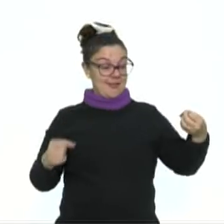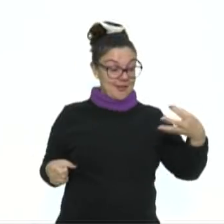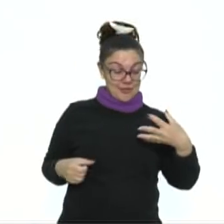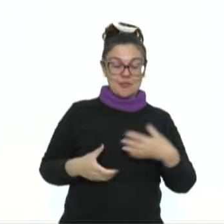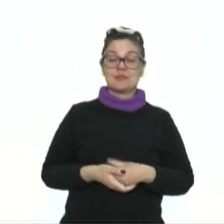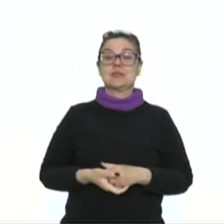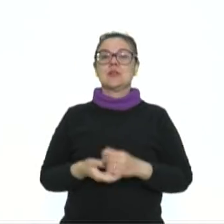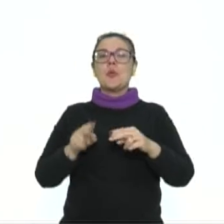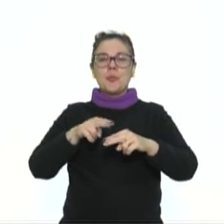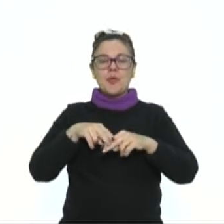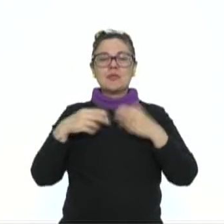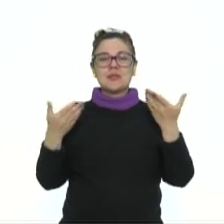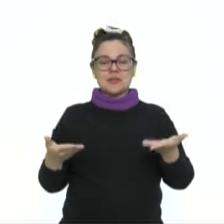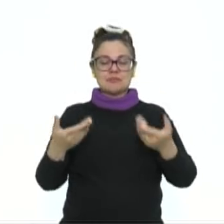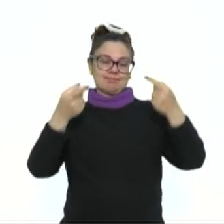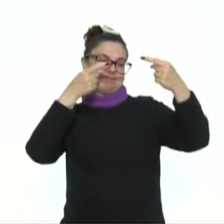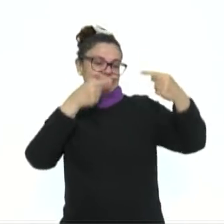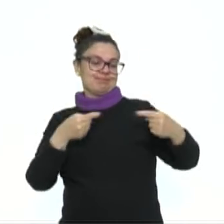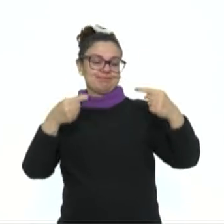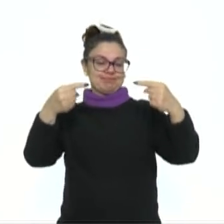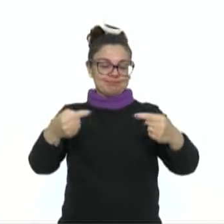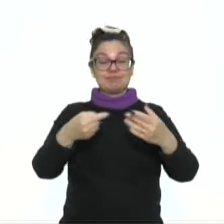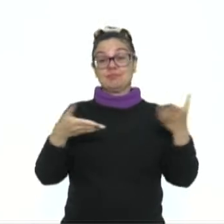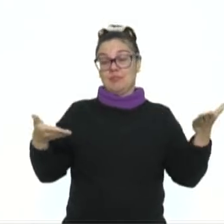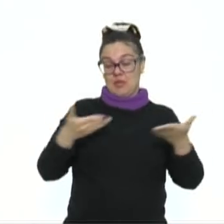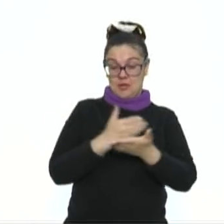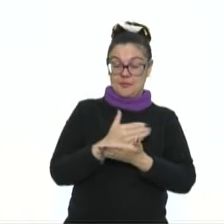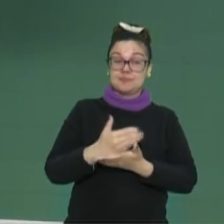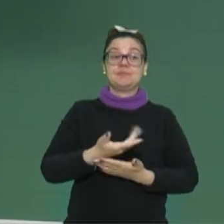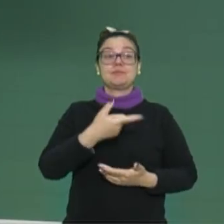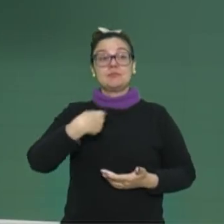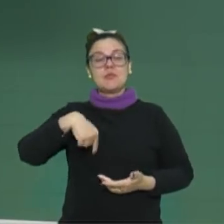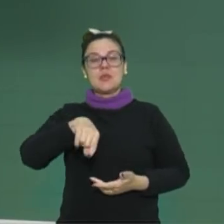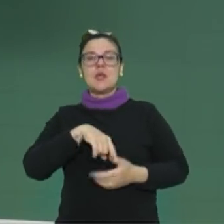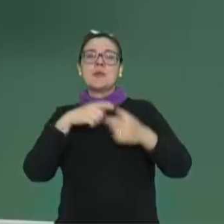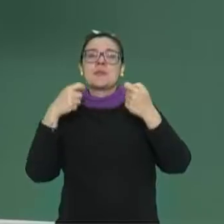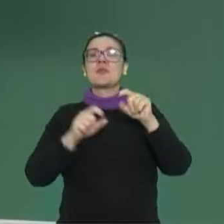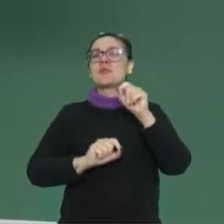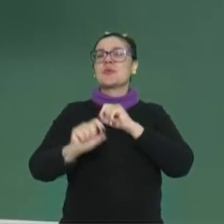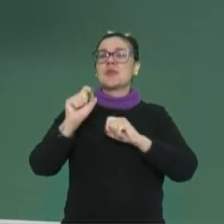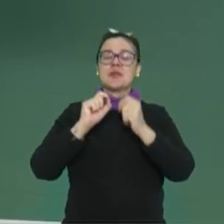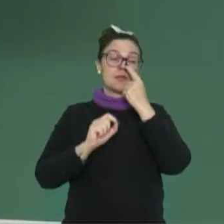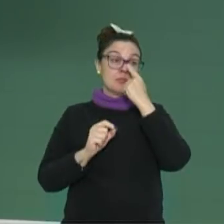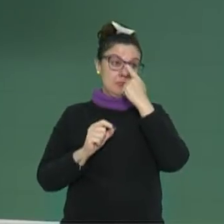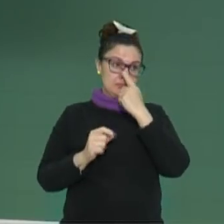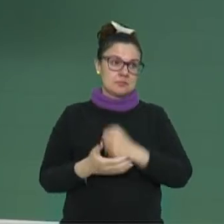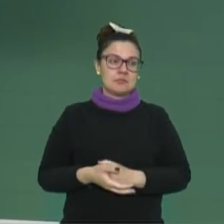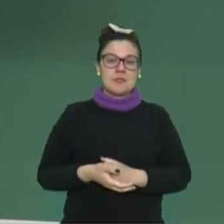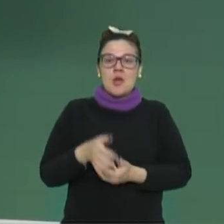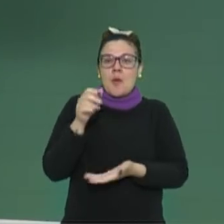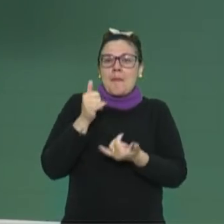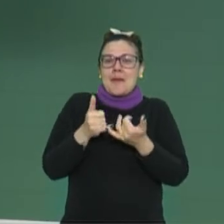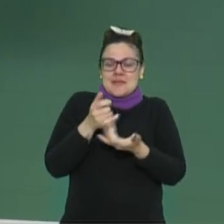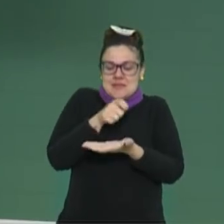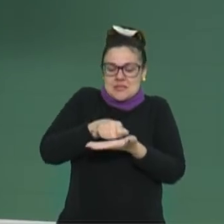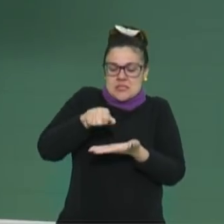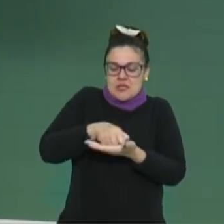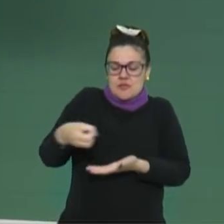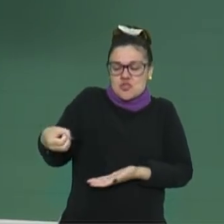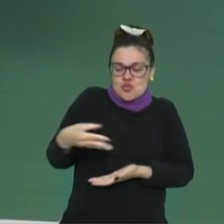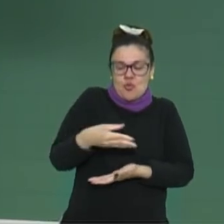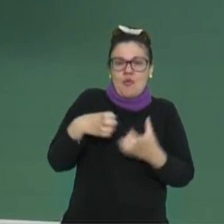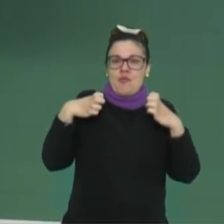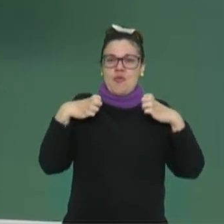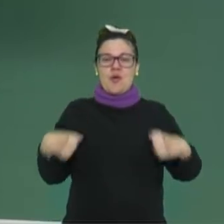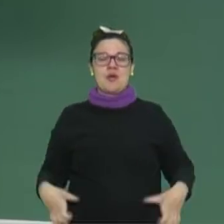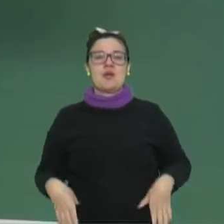conta desses desafios que surgiram. Então nós precisaríamos, segundo esse autor, reescrever essas máximas, ou seja,